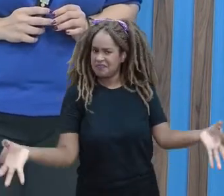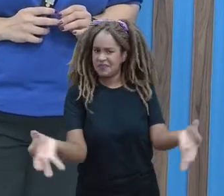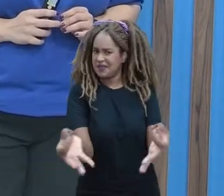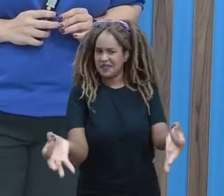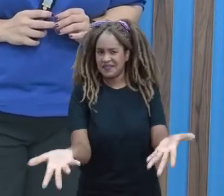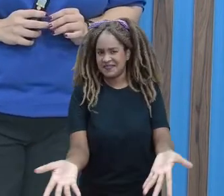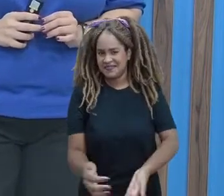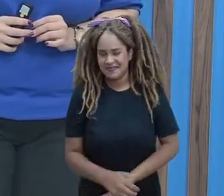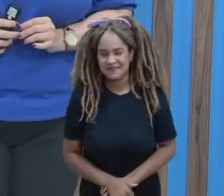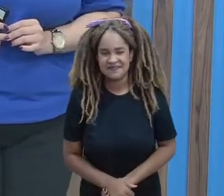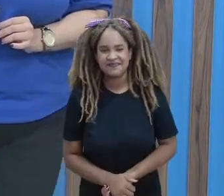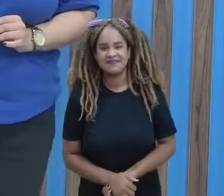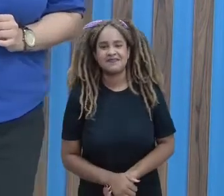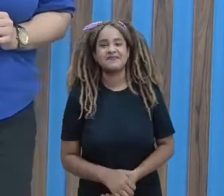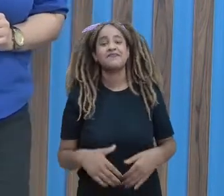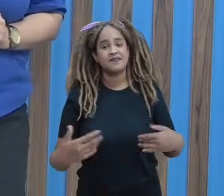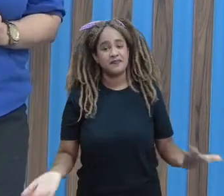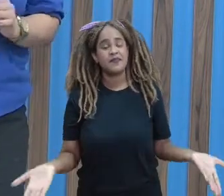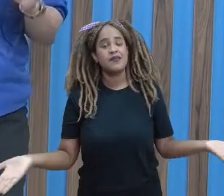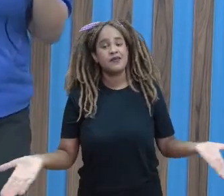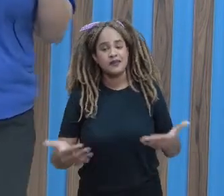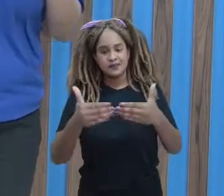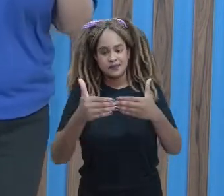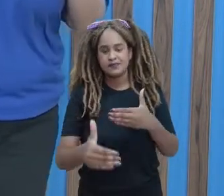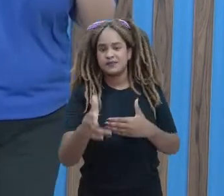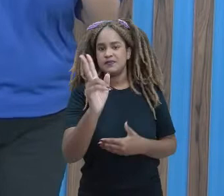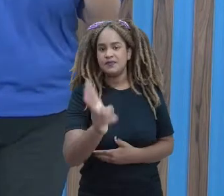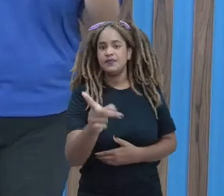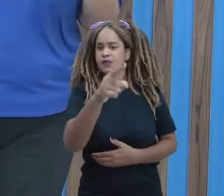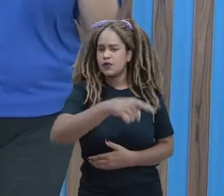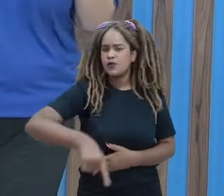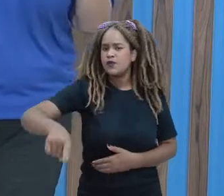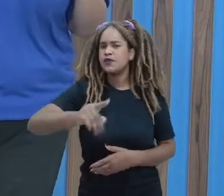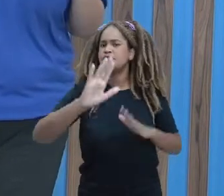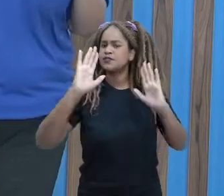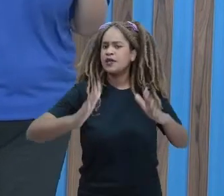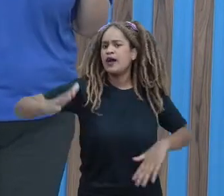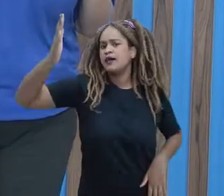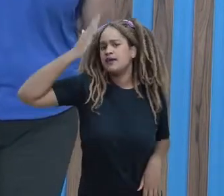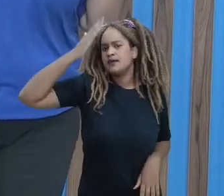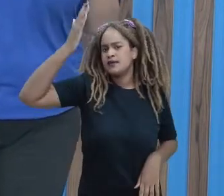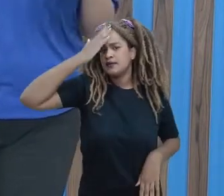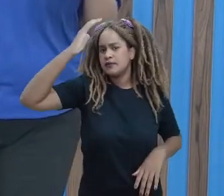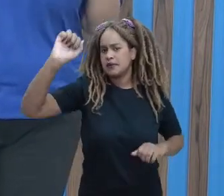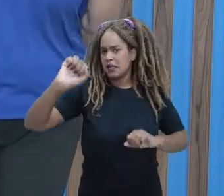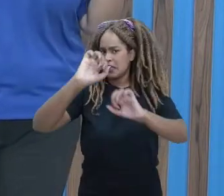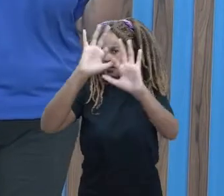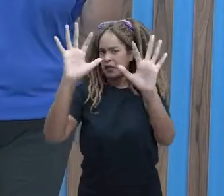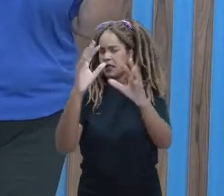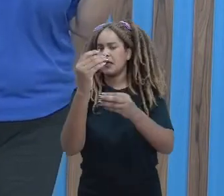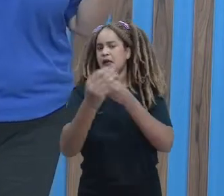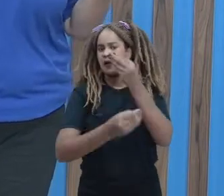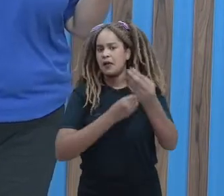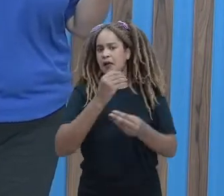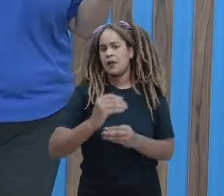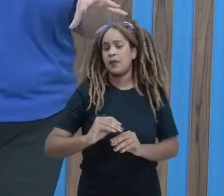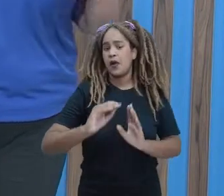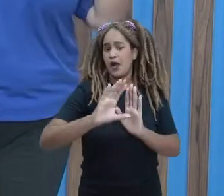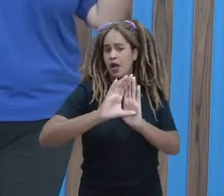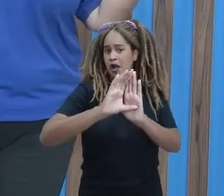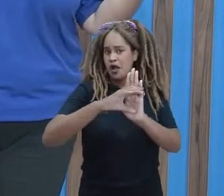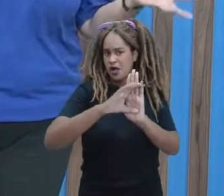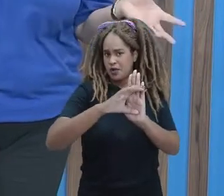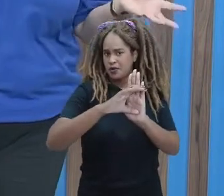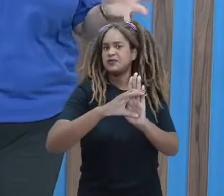podia ser melhor, né? Então, vamos lá, gente. Eu acho que vocês já entenderam bem esse conceito aí, né?